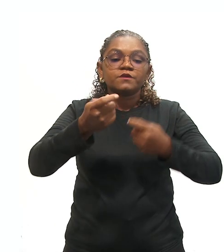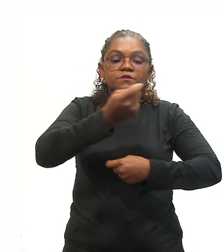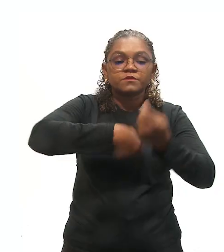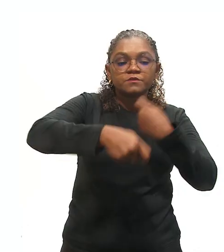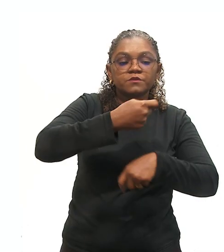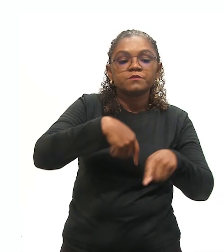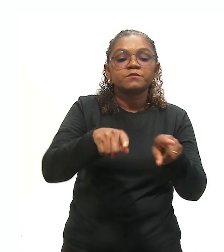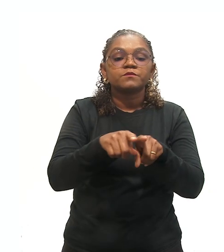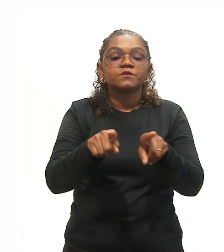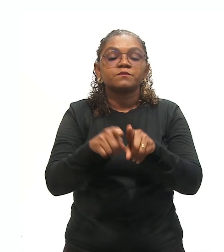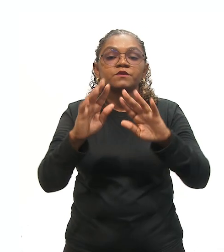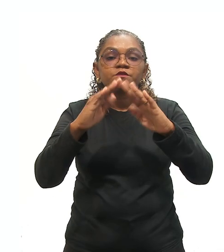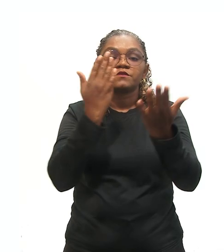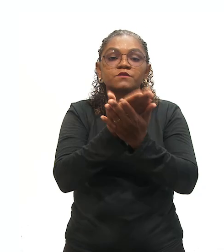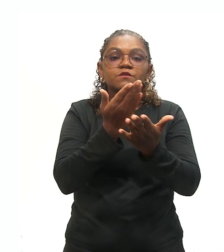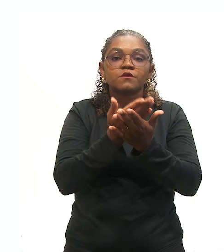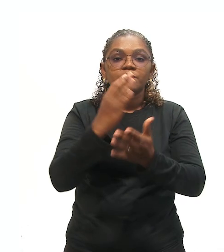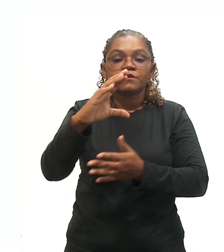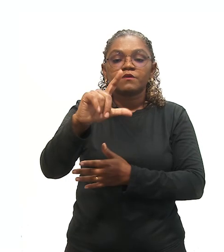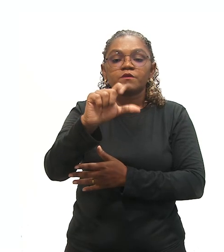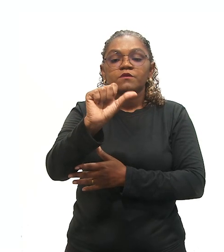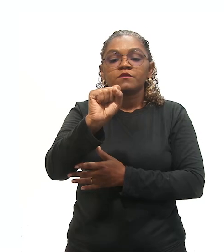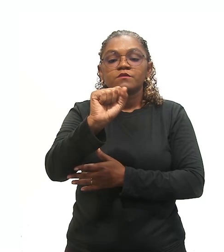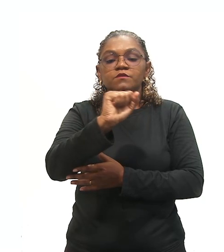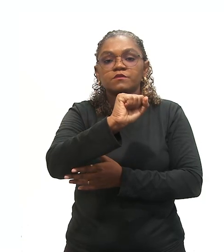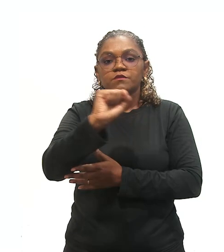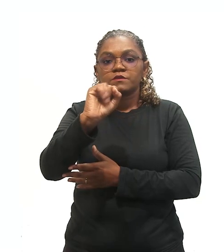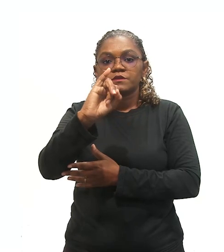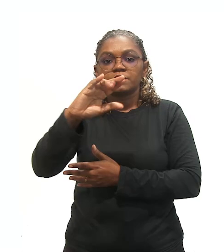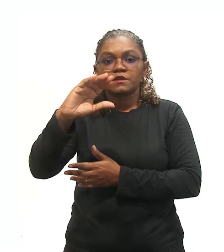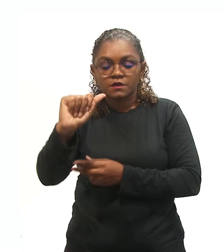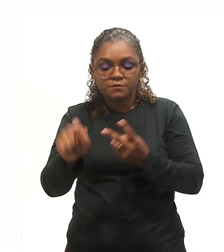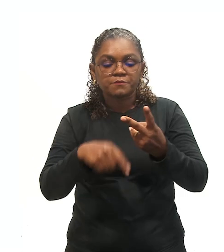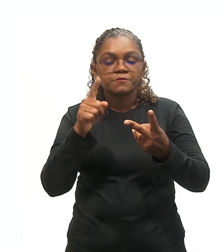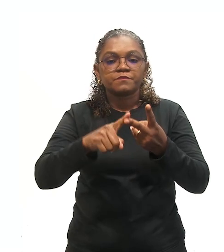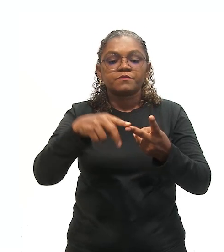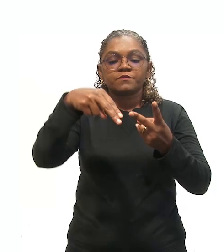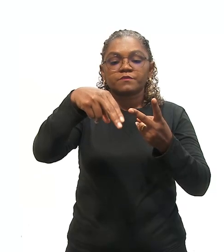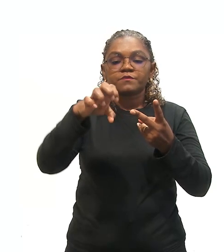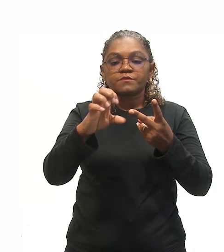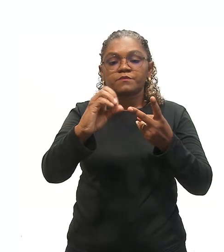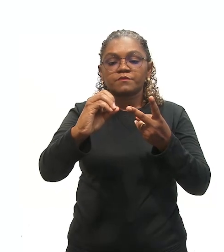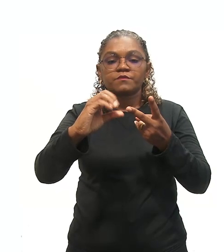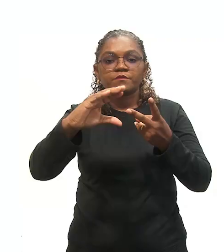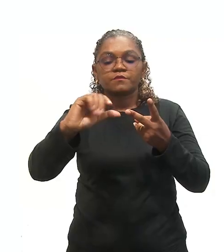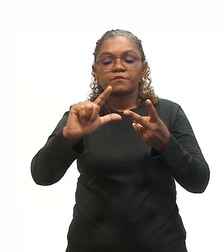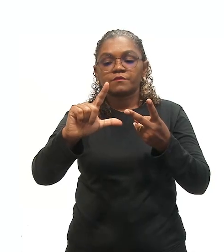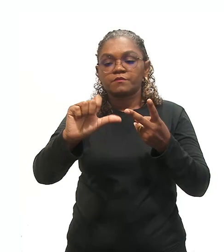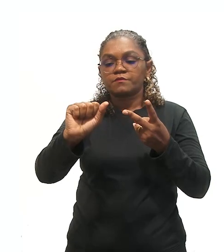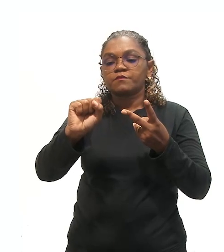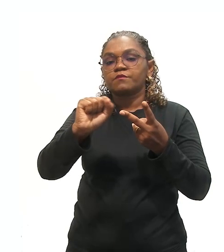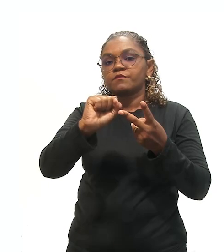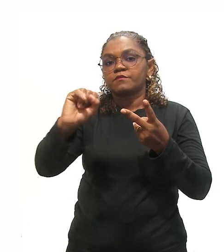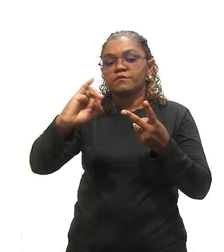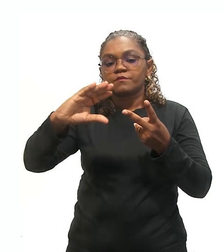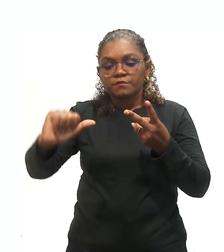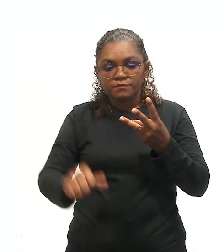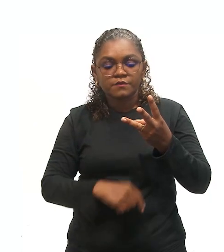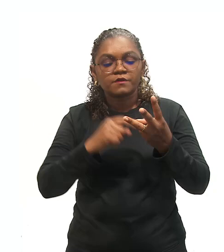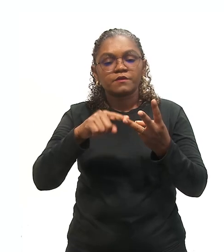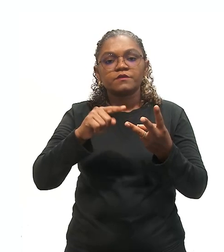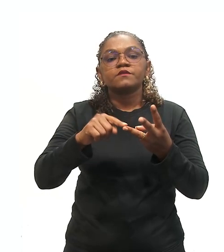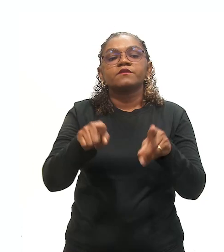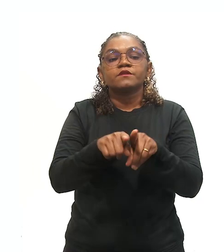teoria marxista e vamos falar sobre o keynesianismo. Na aula 3, vamos estudar como as pessoas tomam decisões